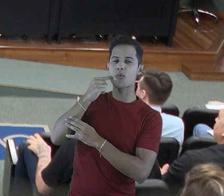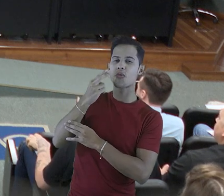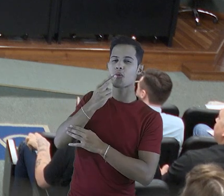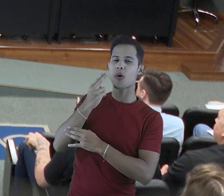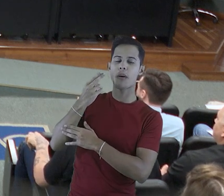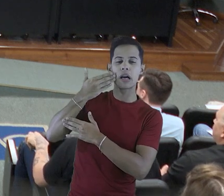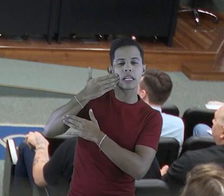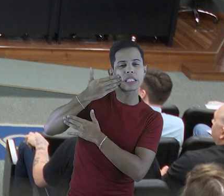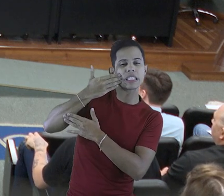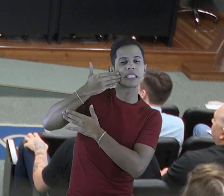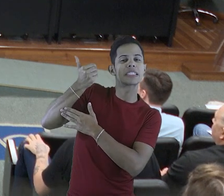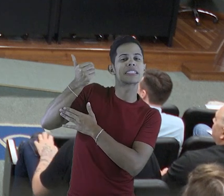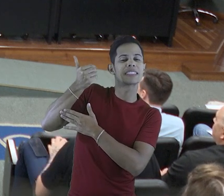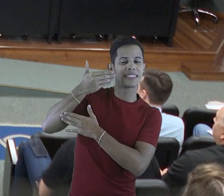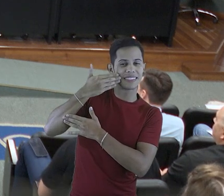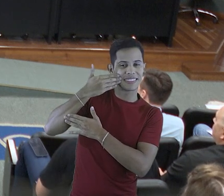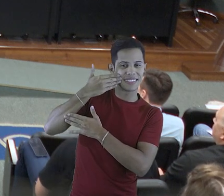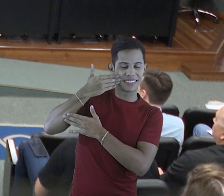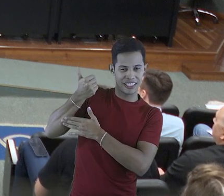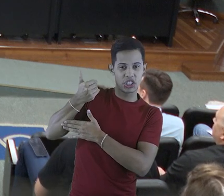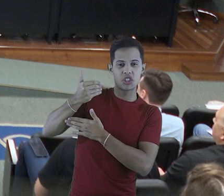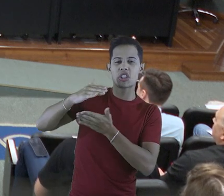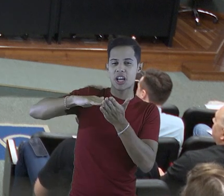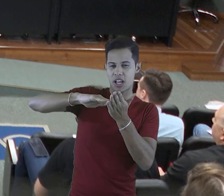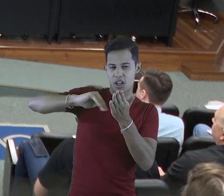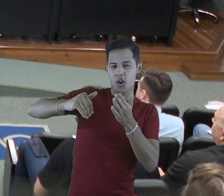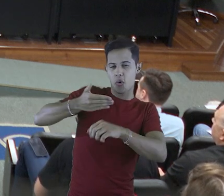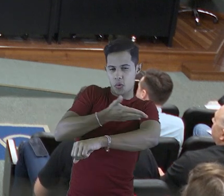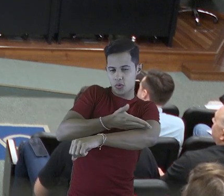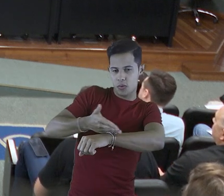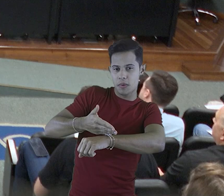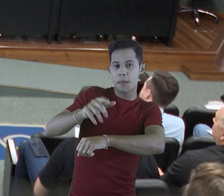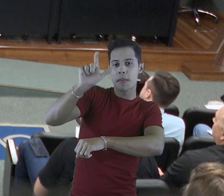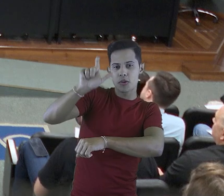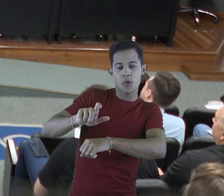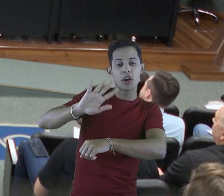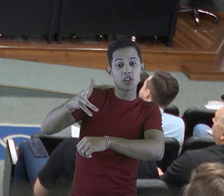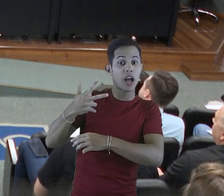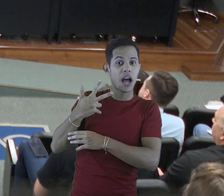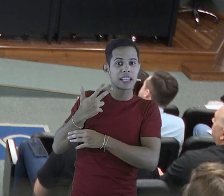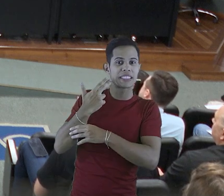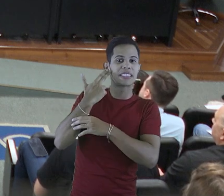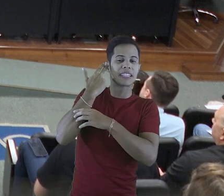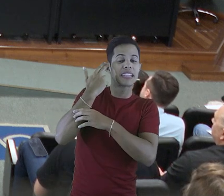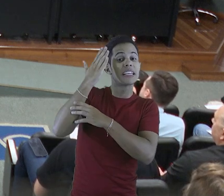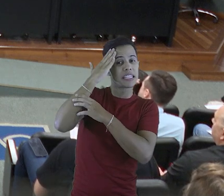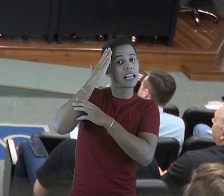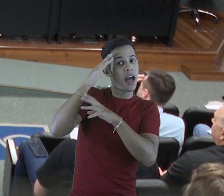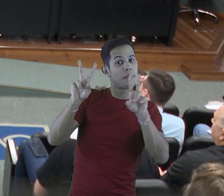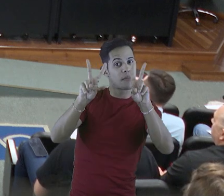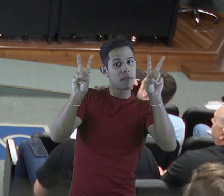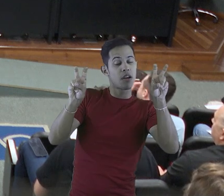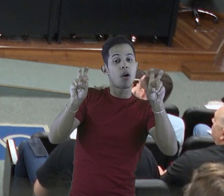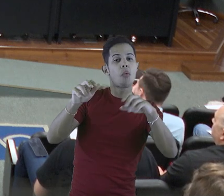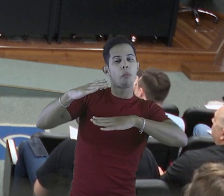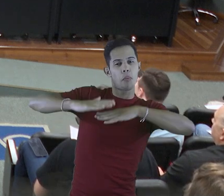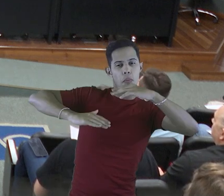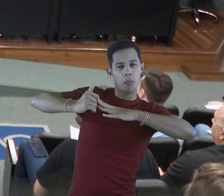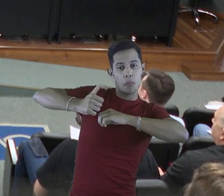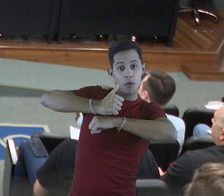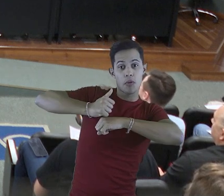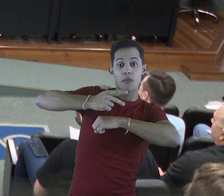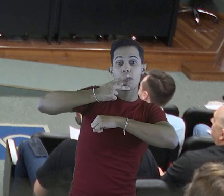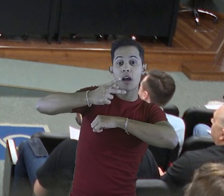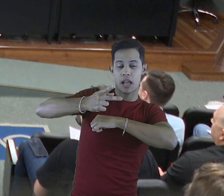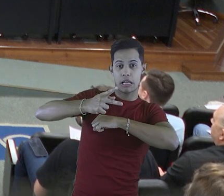com juízo. Aí você tira o juízo, né? Porque o siso é o dentro do juízo, não é? Quem já fez cirurgia do siso sabe o que eu estou falando. O que o dentista diz para vocês?